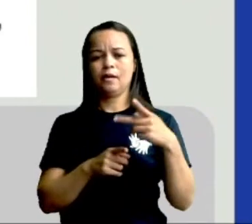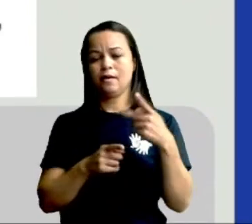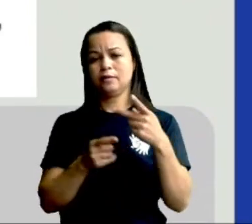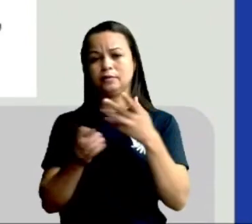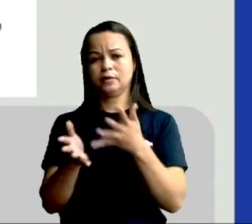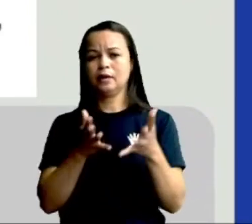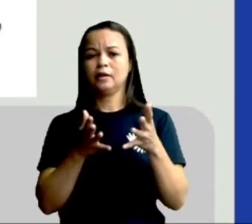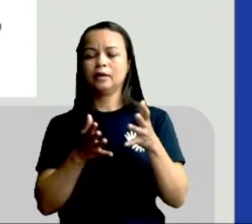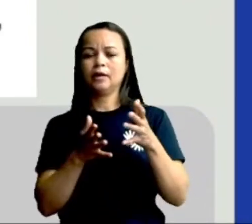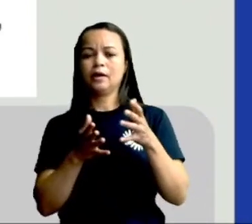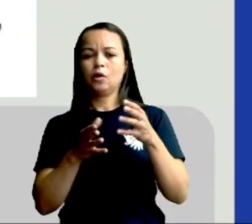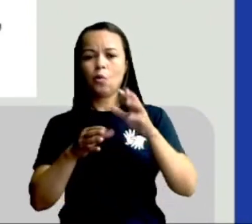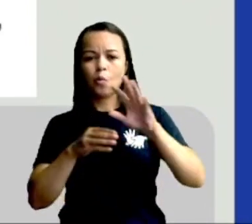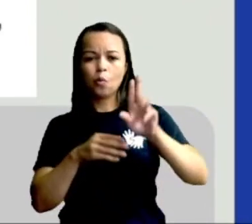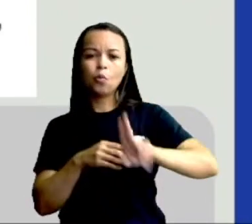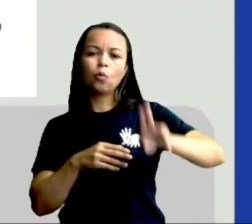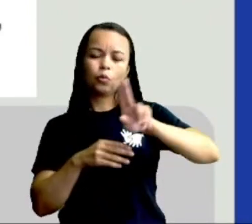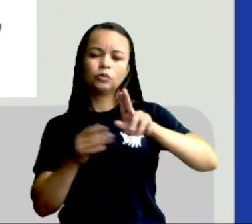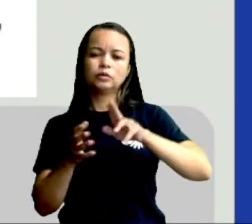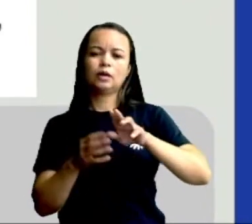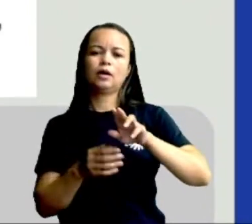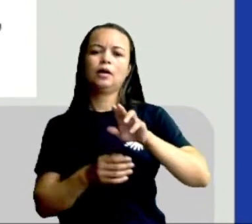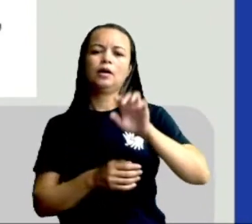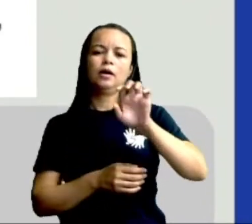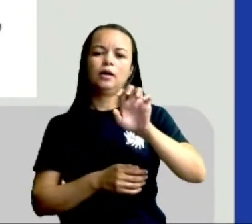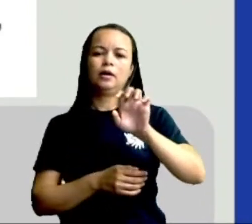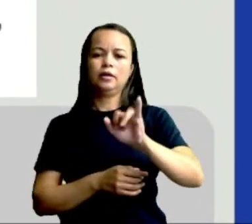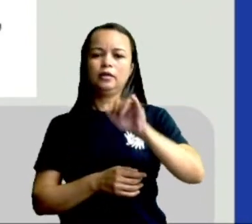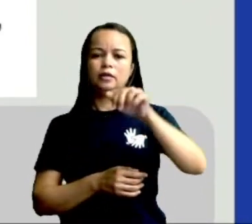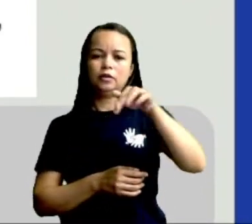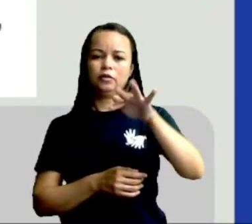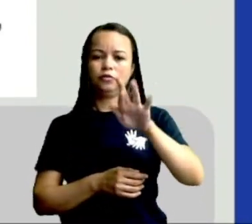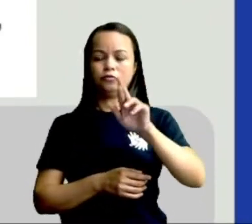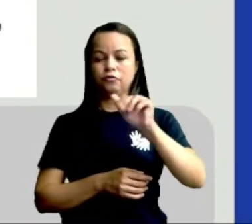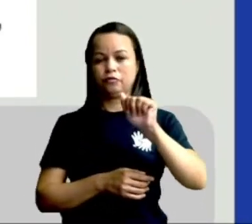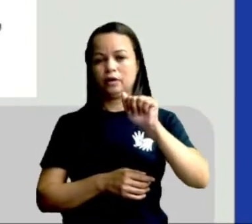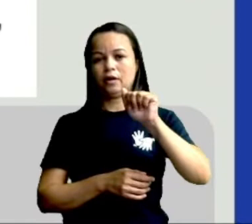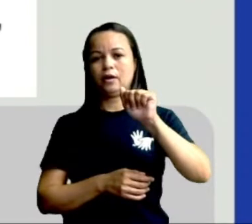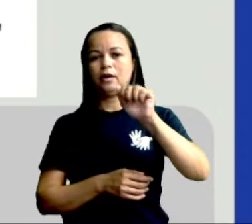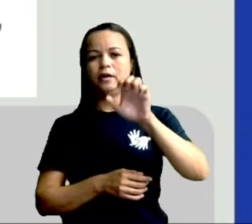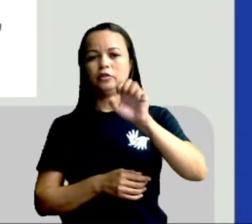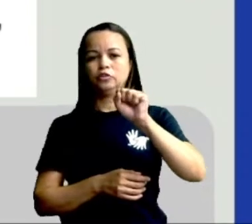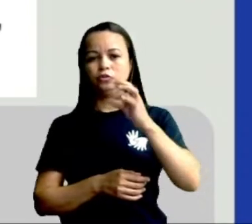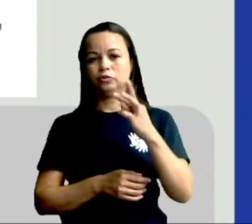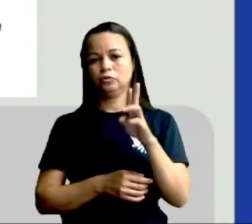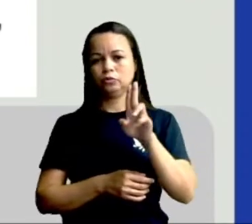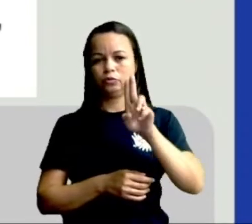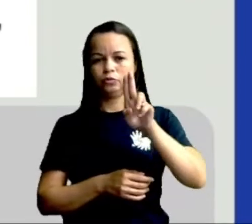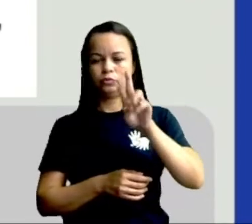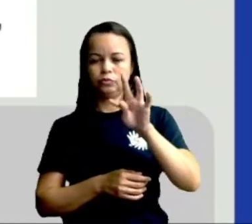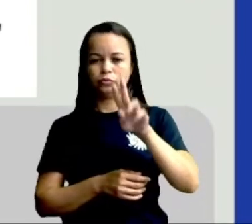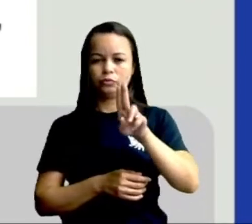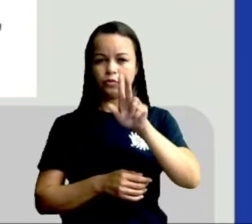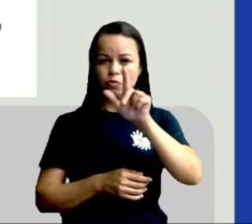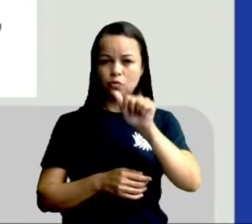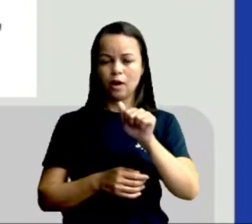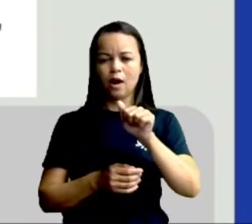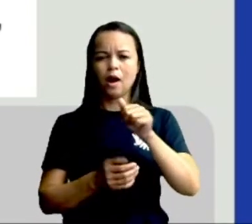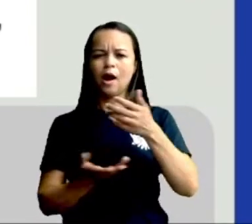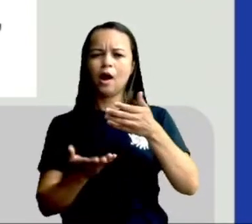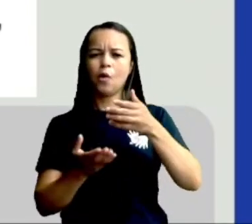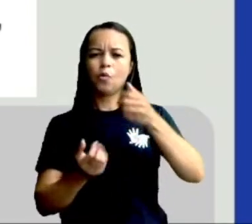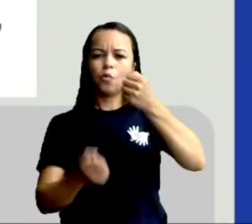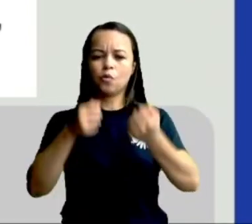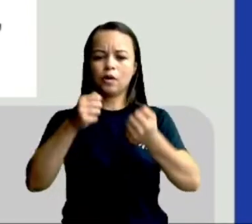malha, que é a infraestrutura, ou seja, a infraestrutura é por onde ele vai. O veículo é o que vai por cima